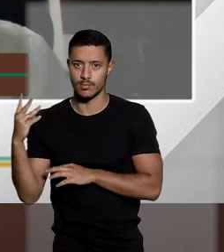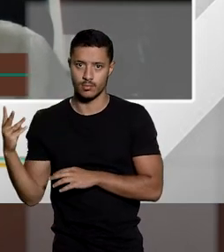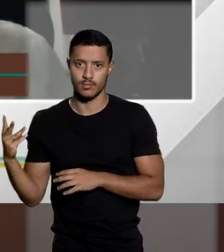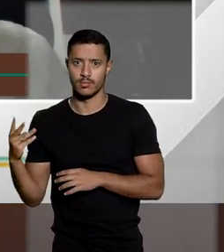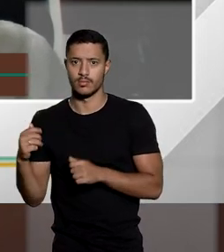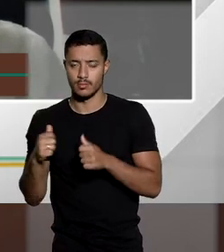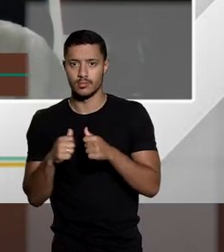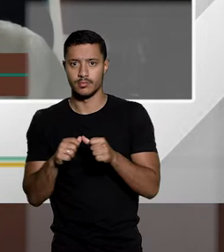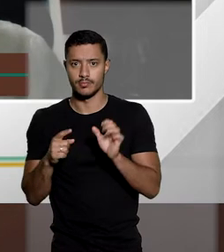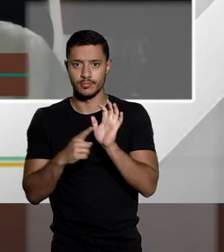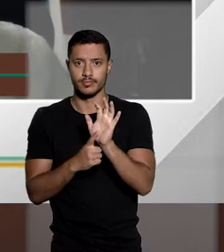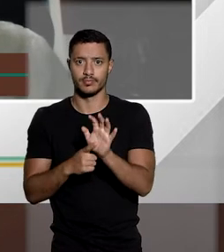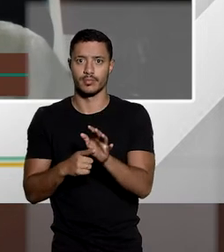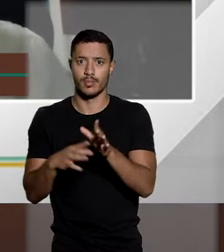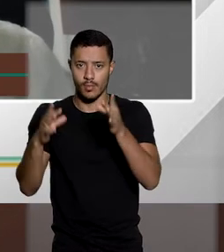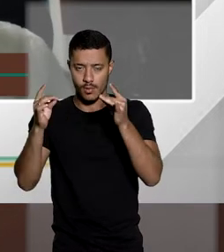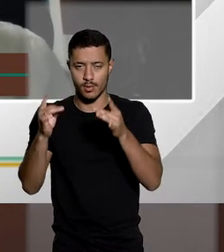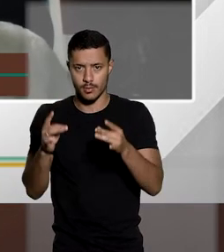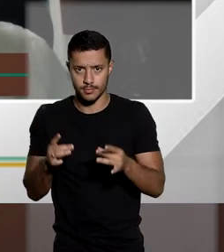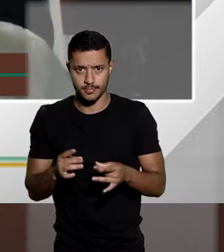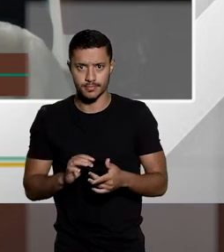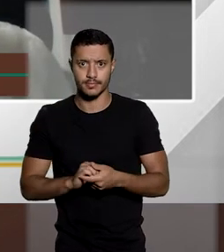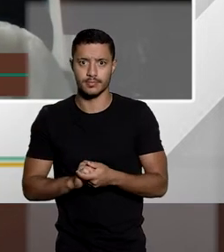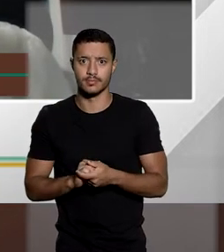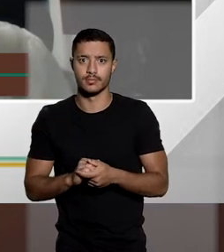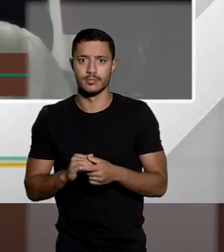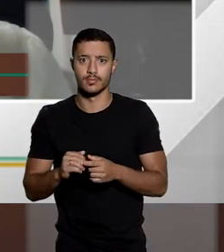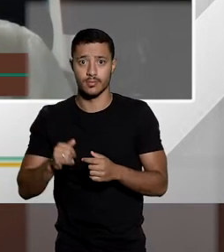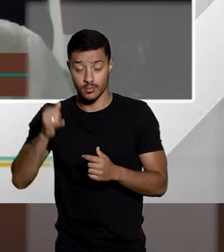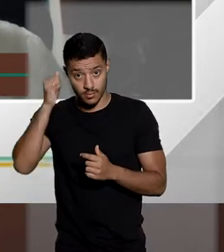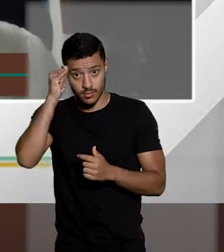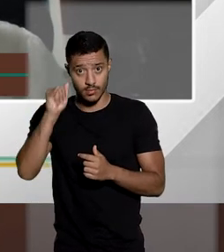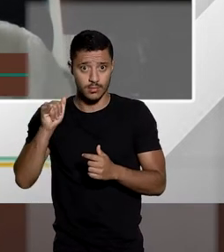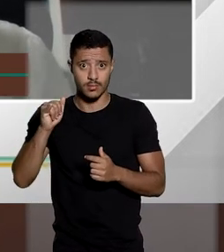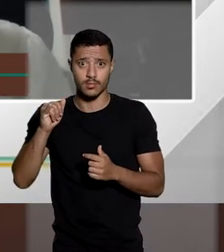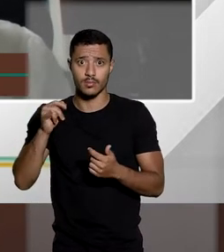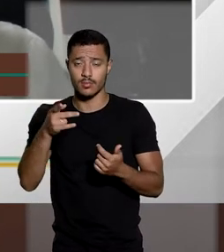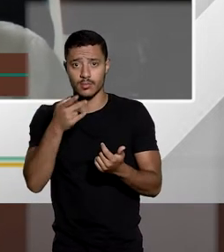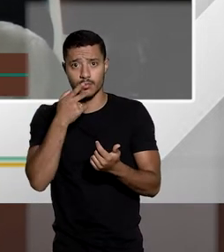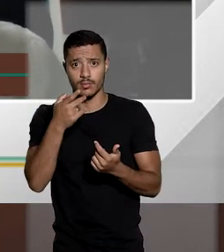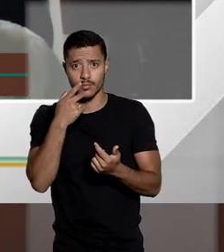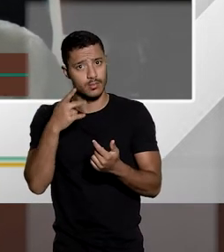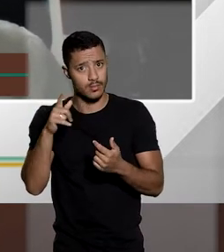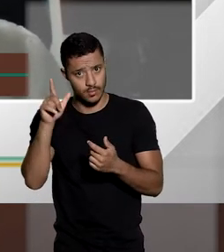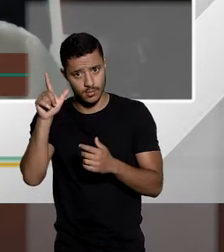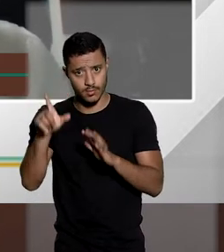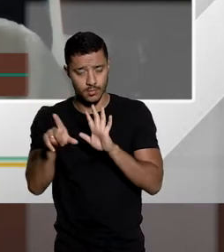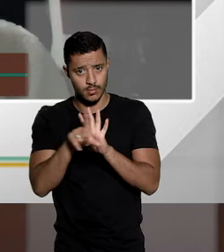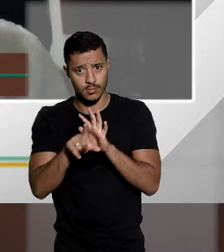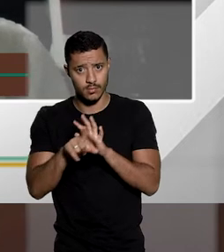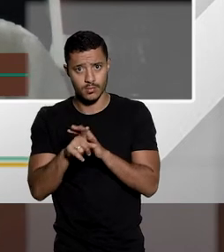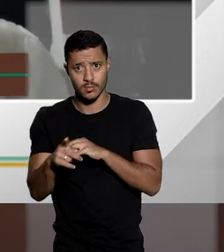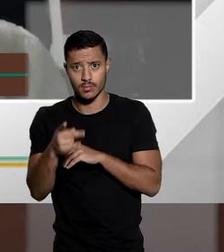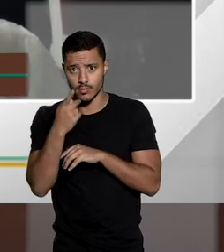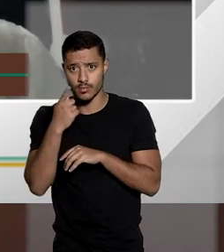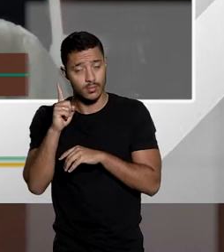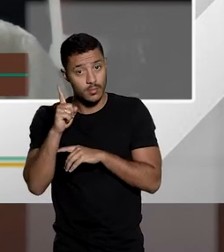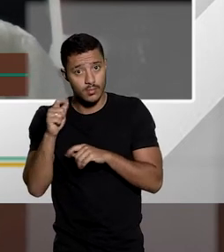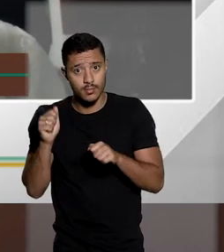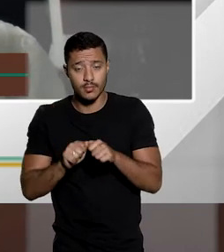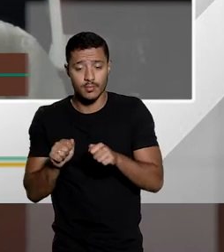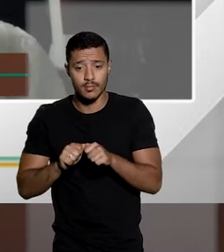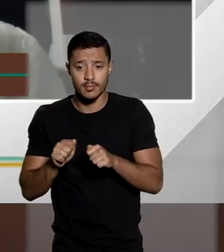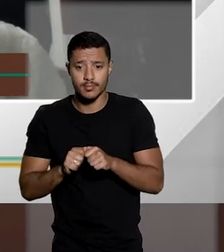14.133 estabelecem os casos de licitação dispensada, quer dizer, aqueles casos em que a própria lei já diz que não é para